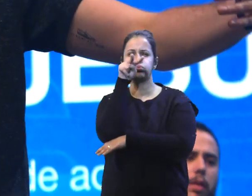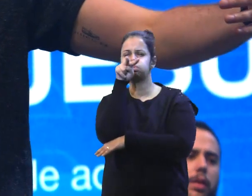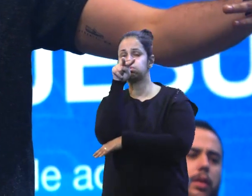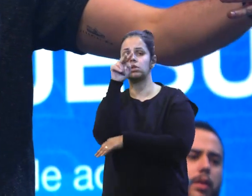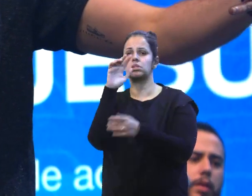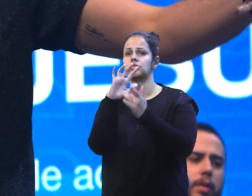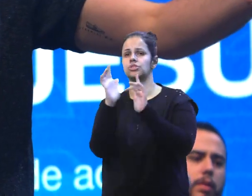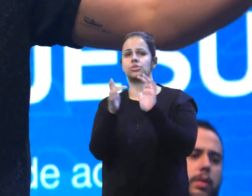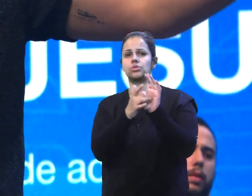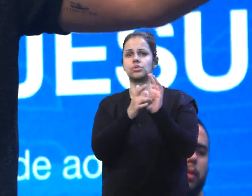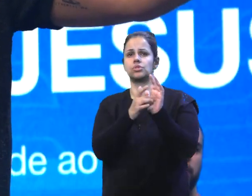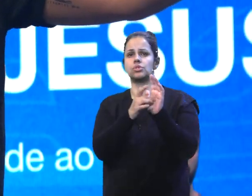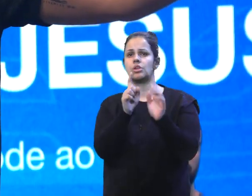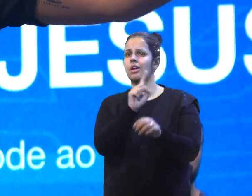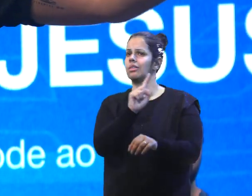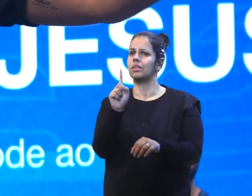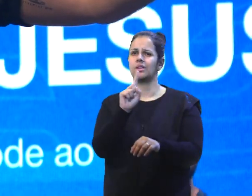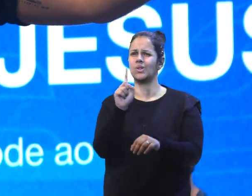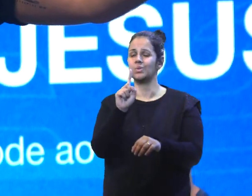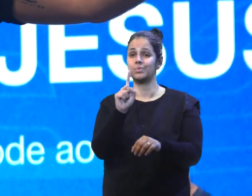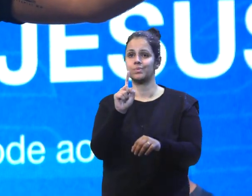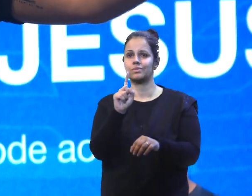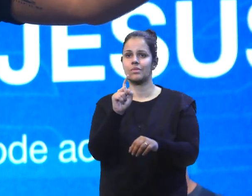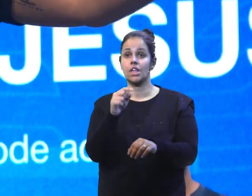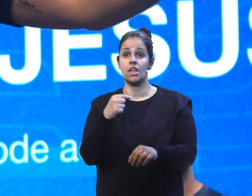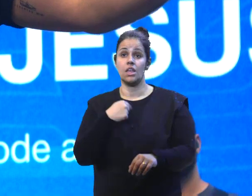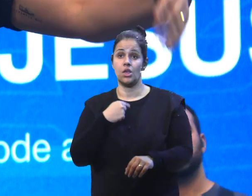Jesus é tão maior.